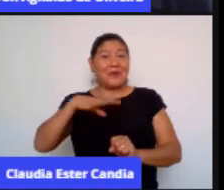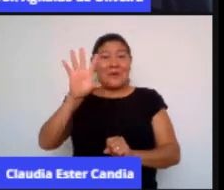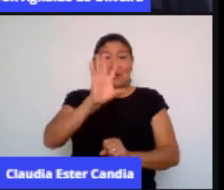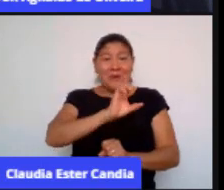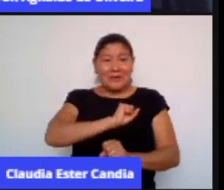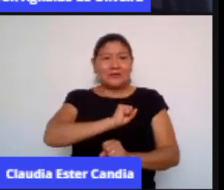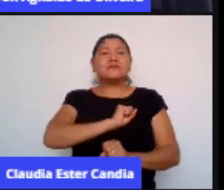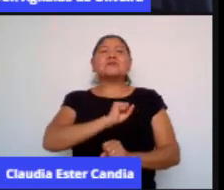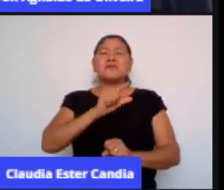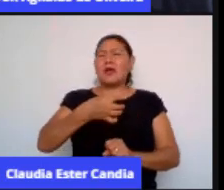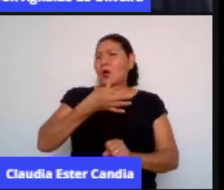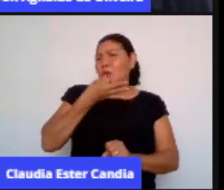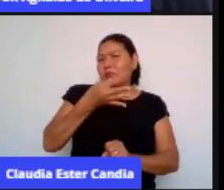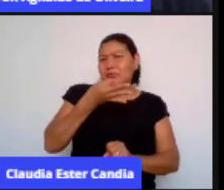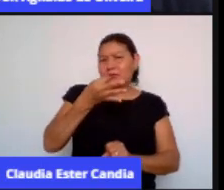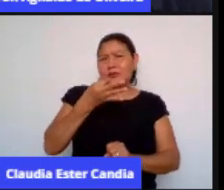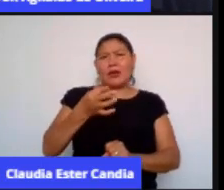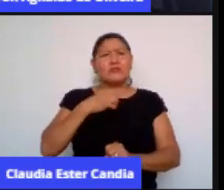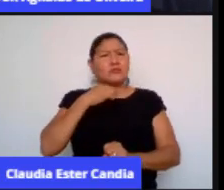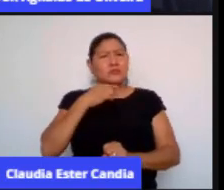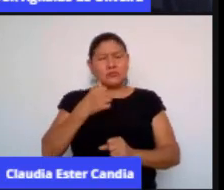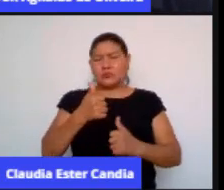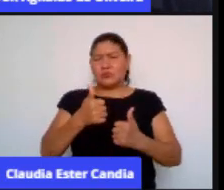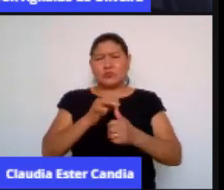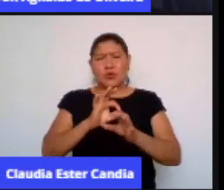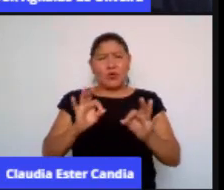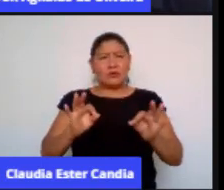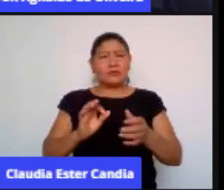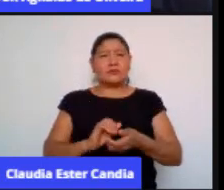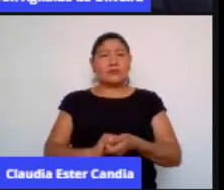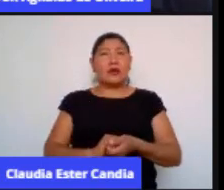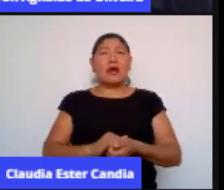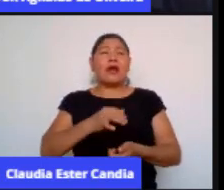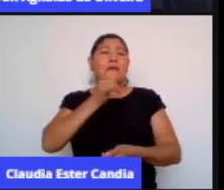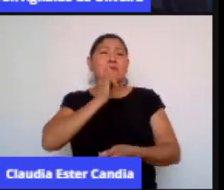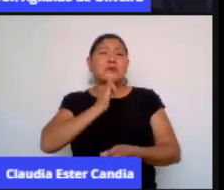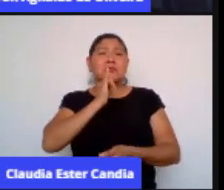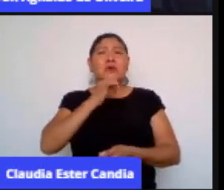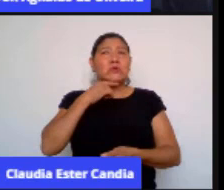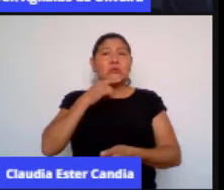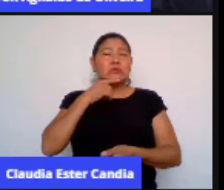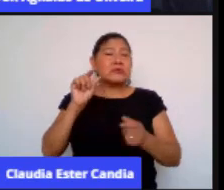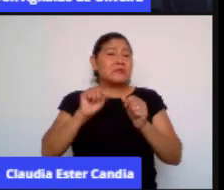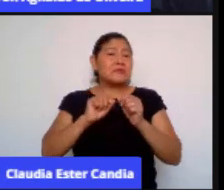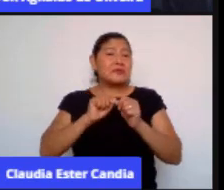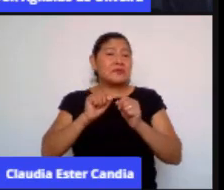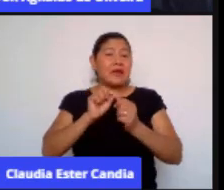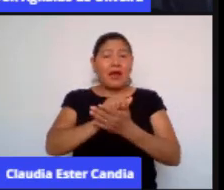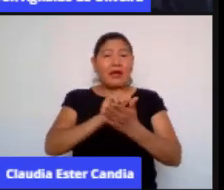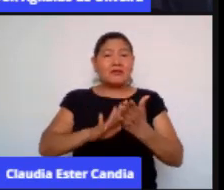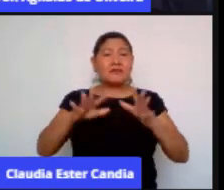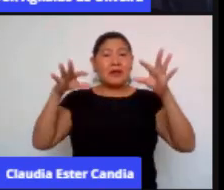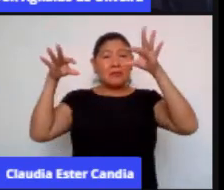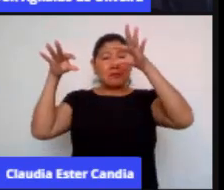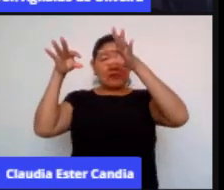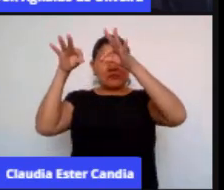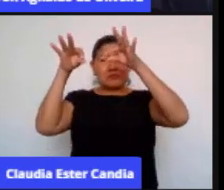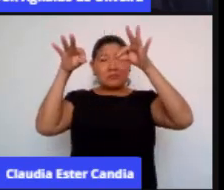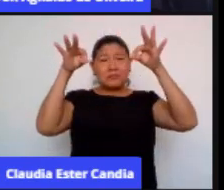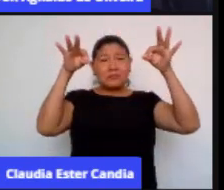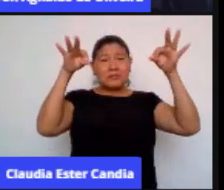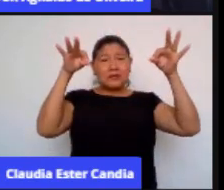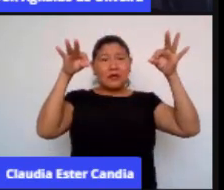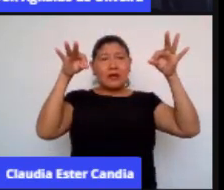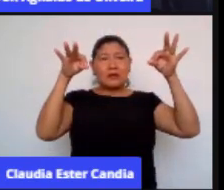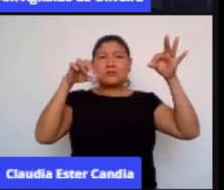outras maneiras, né? Caso eu não consiga fazer isso com o meu aluno, né? Então, eu poderia fazer isso de maneira impressa, né?